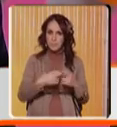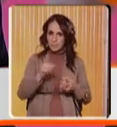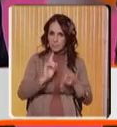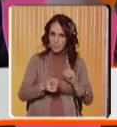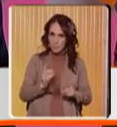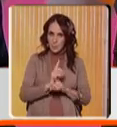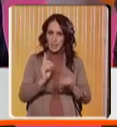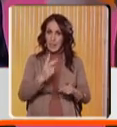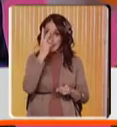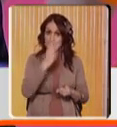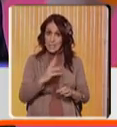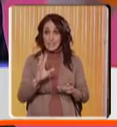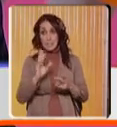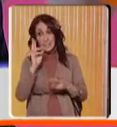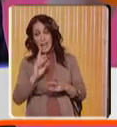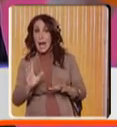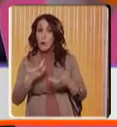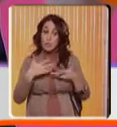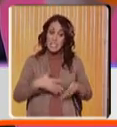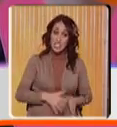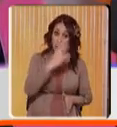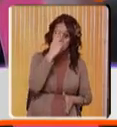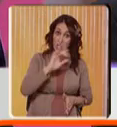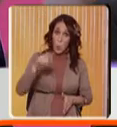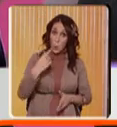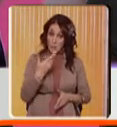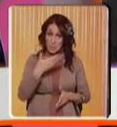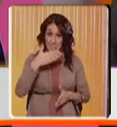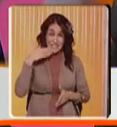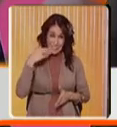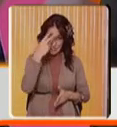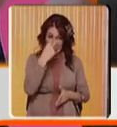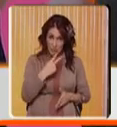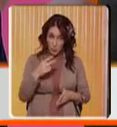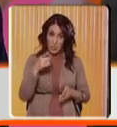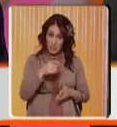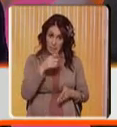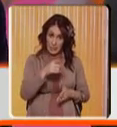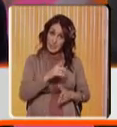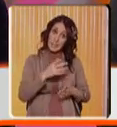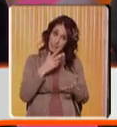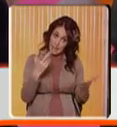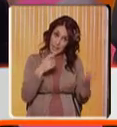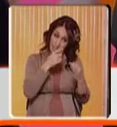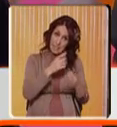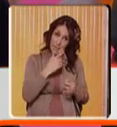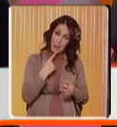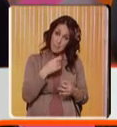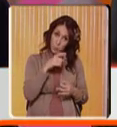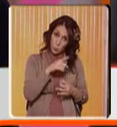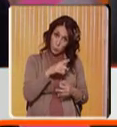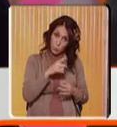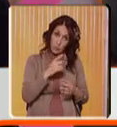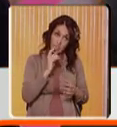diferença? Porque há cegos e cegos. Há os cegos de nascença ou que ficaram cegos muito cedo, e aqui está talvez a chave da questão, da resposta a esta